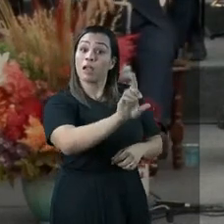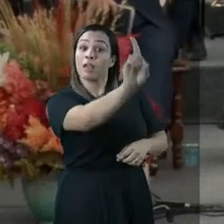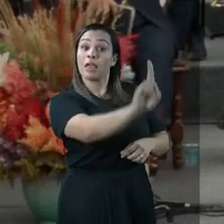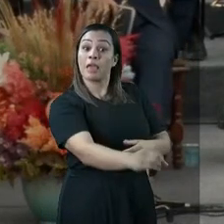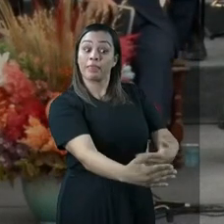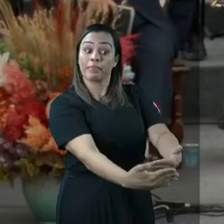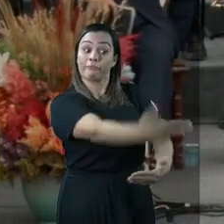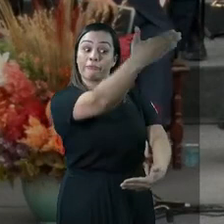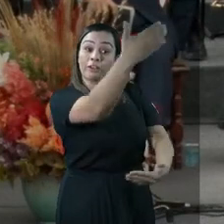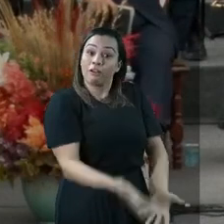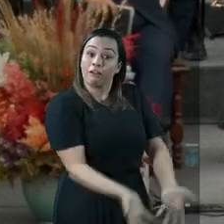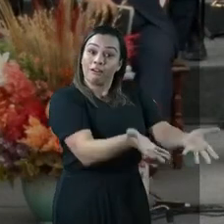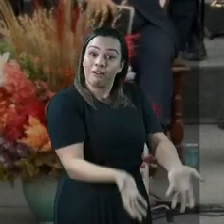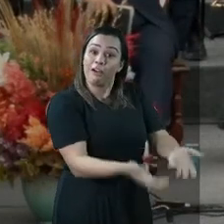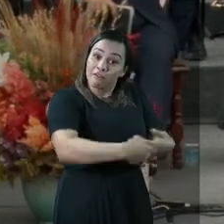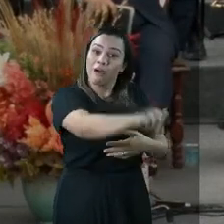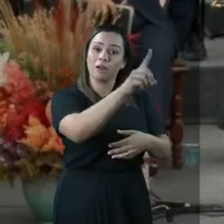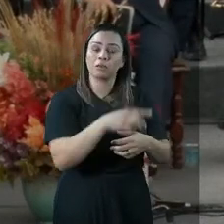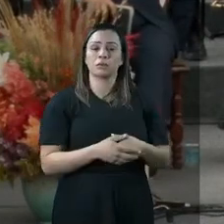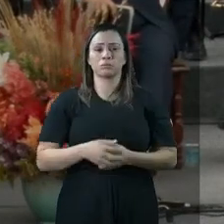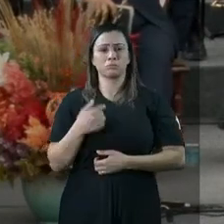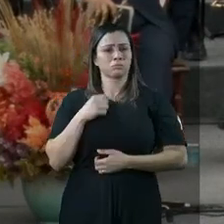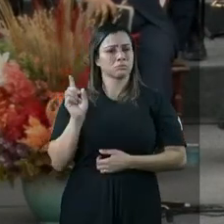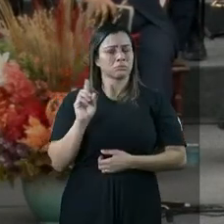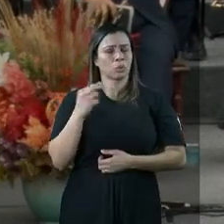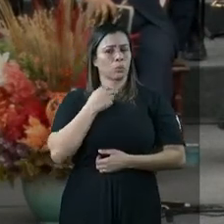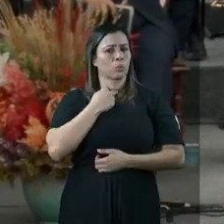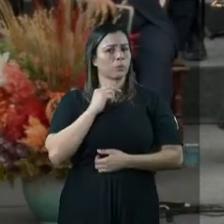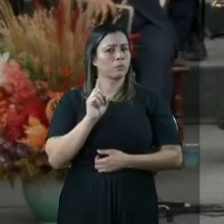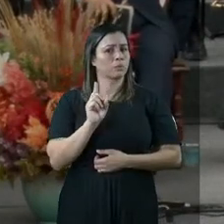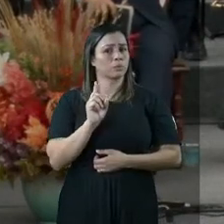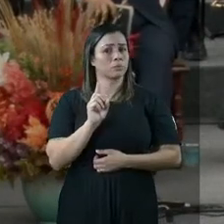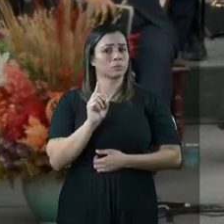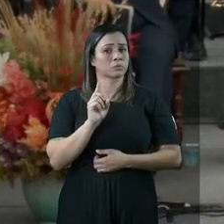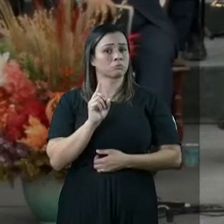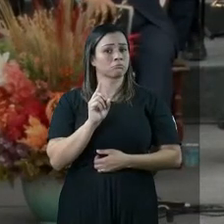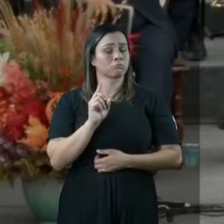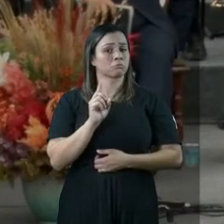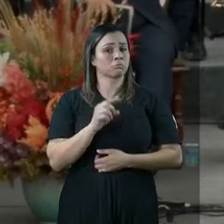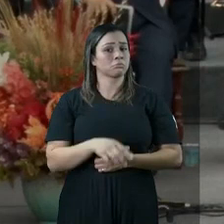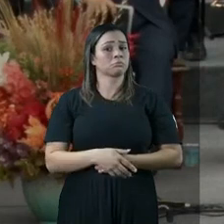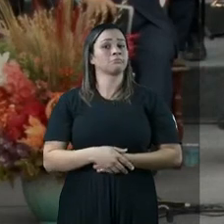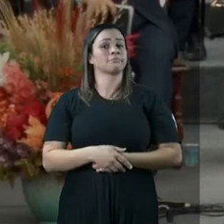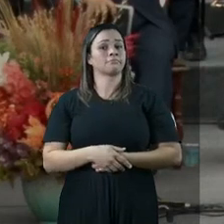panim. Panim significa pessoa, significa